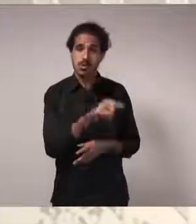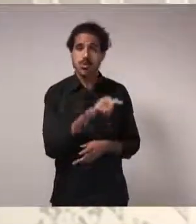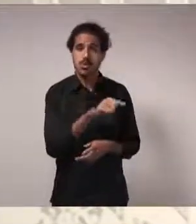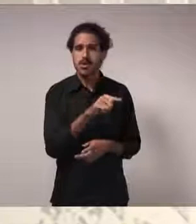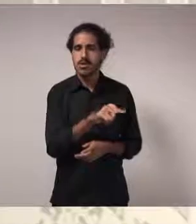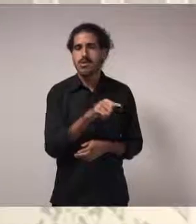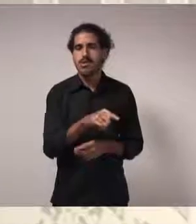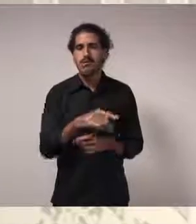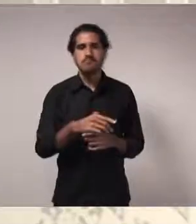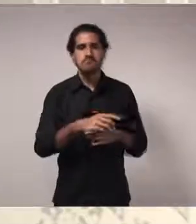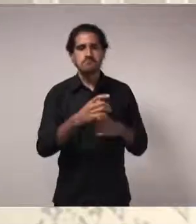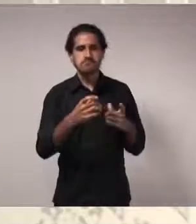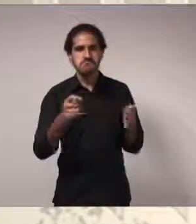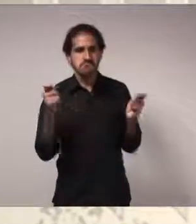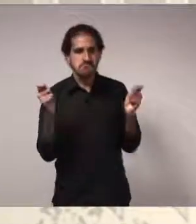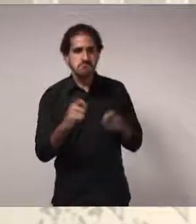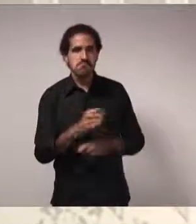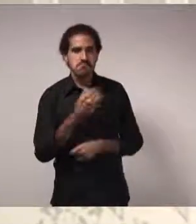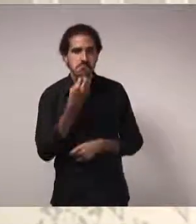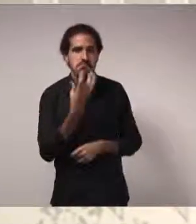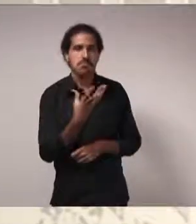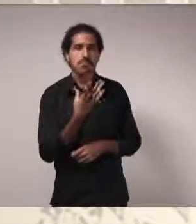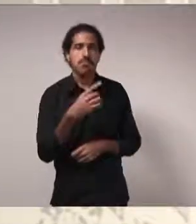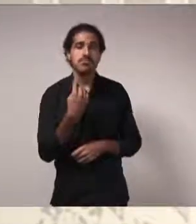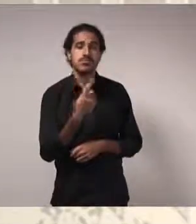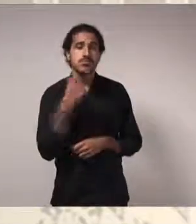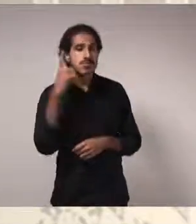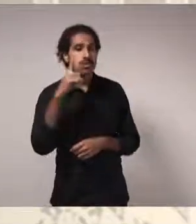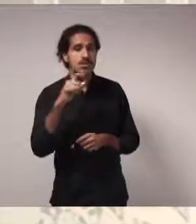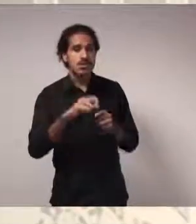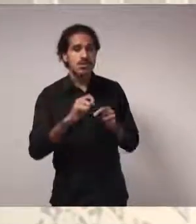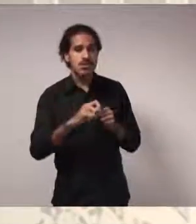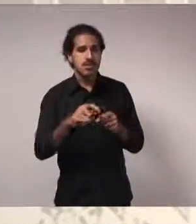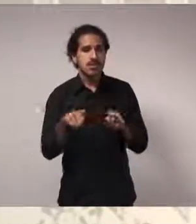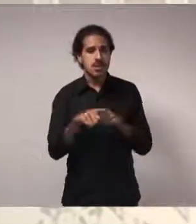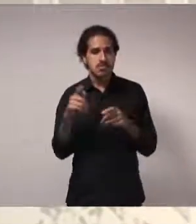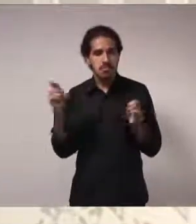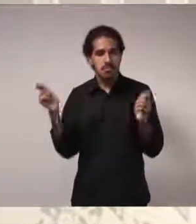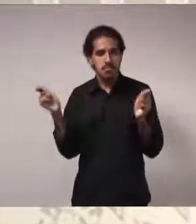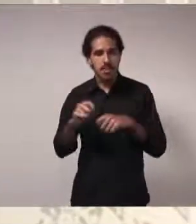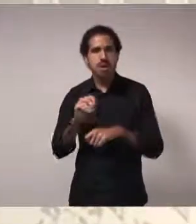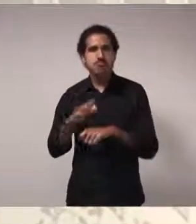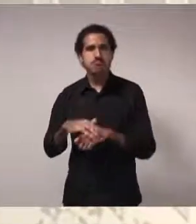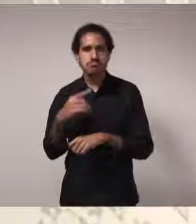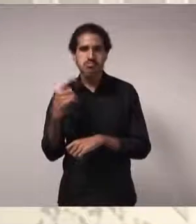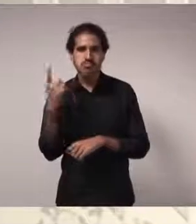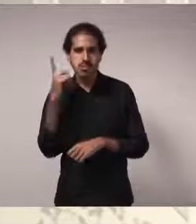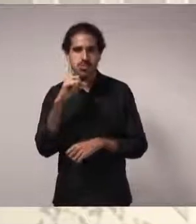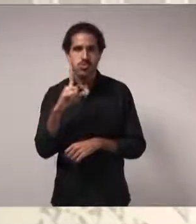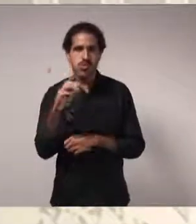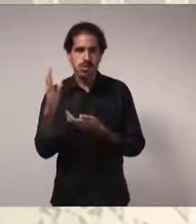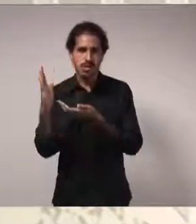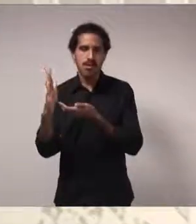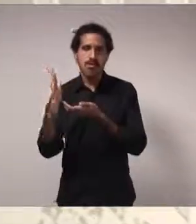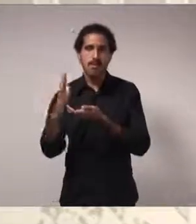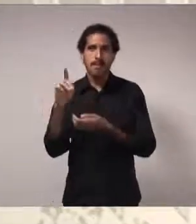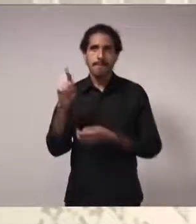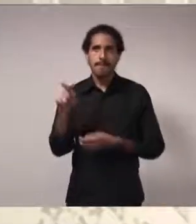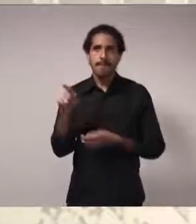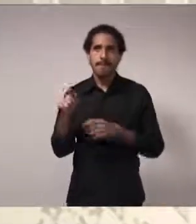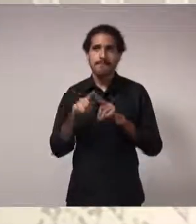essa é uma grande ação que nós podemos fazer e que nós fizemos lá na Câmara dos Deputados. E claro que para